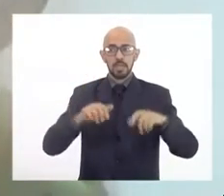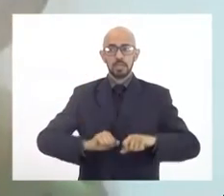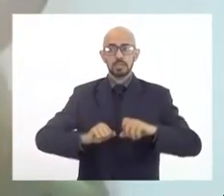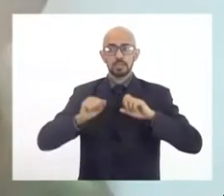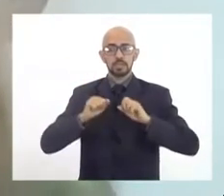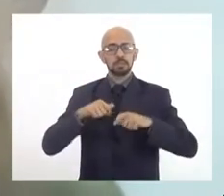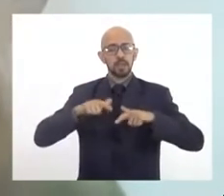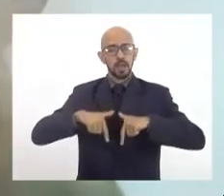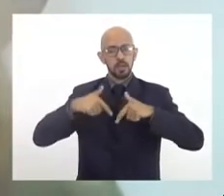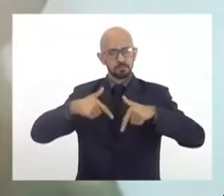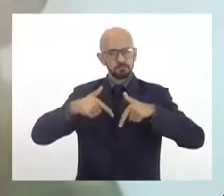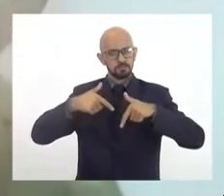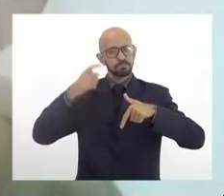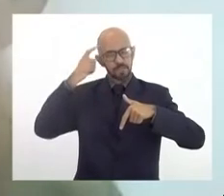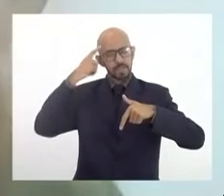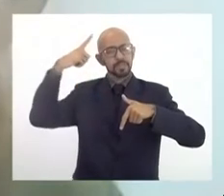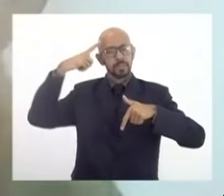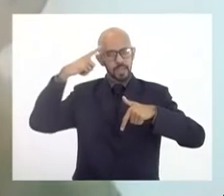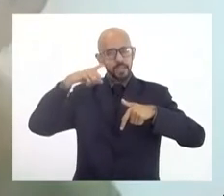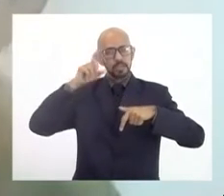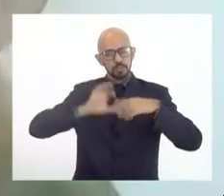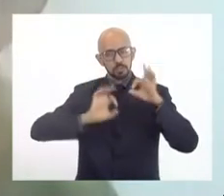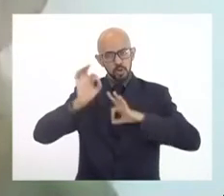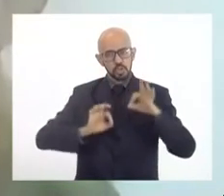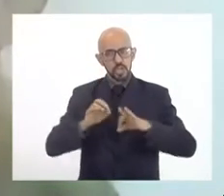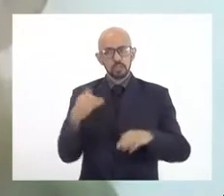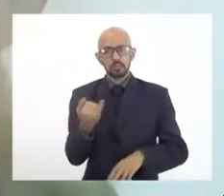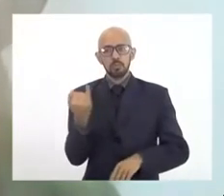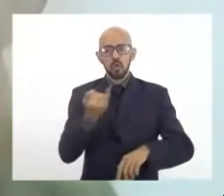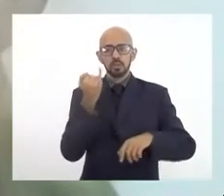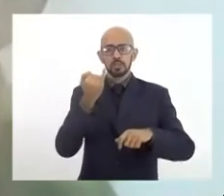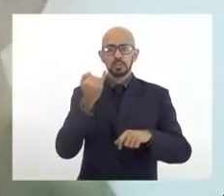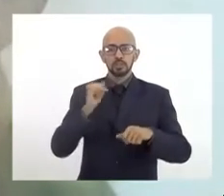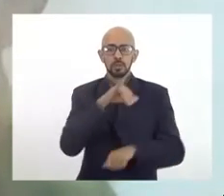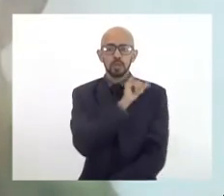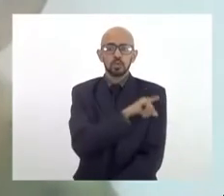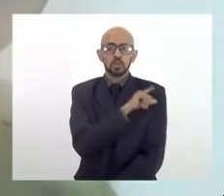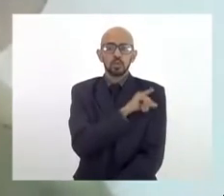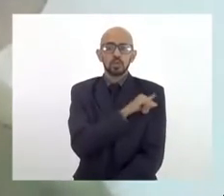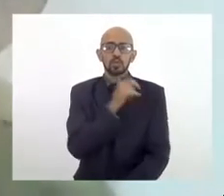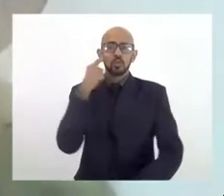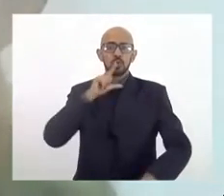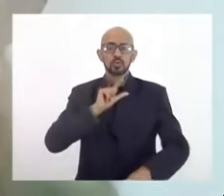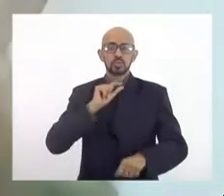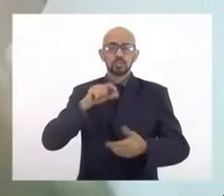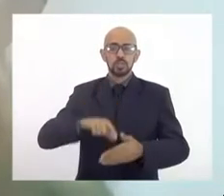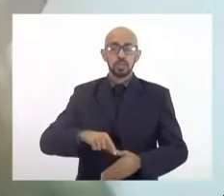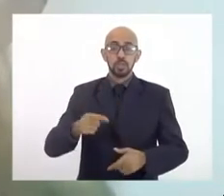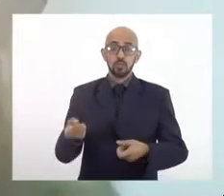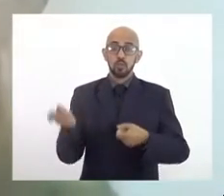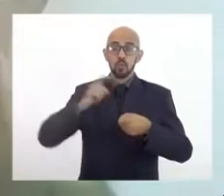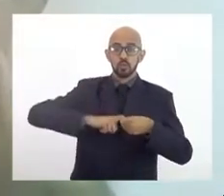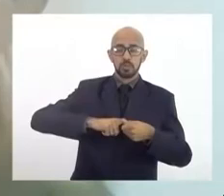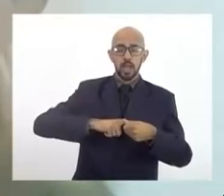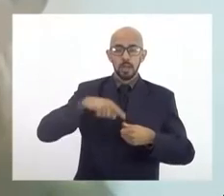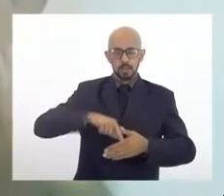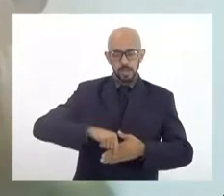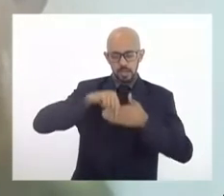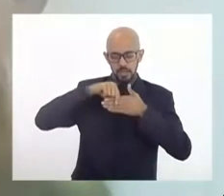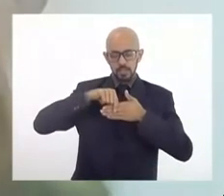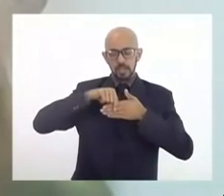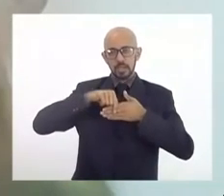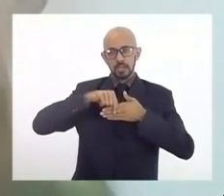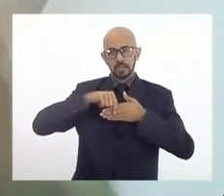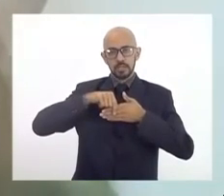pela iniciativa. Esse projeto eu acho que é importantíssimo para que o Rio volte ao protagonismo que ele é característico no desenvolvimento do